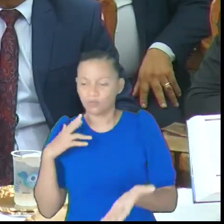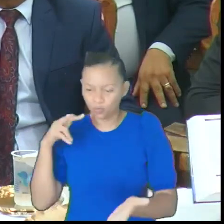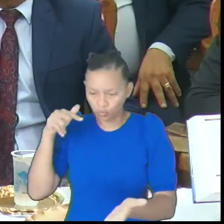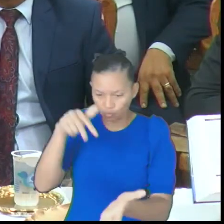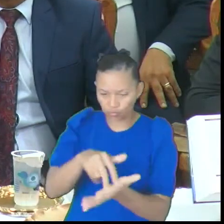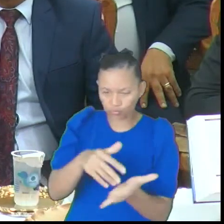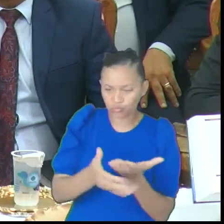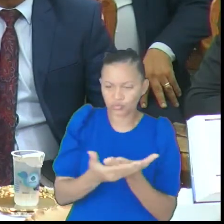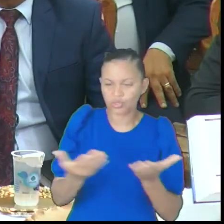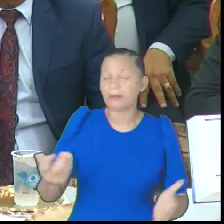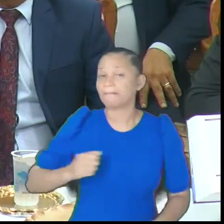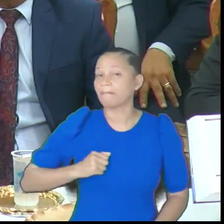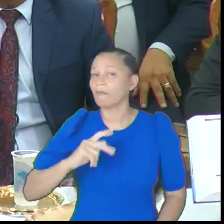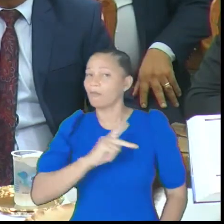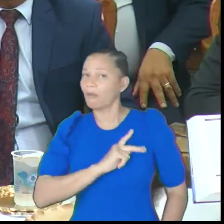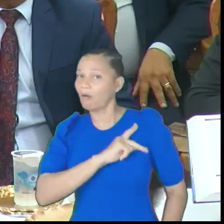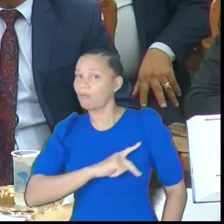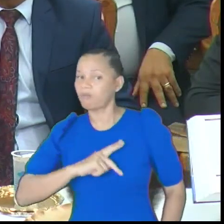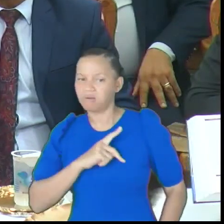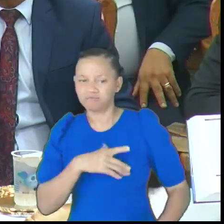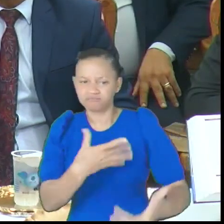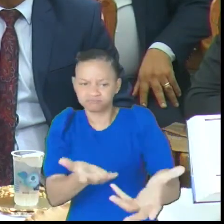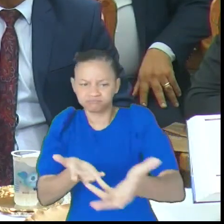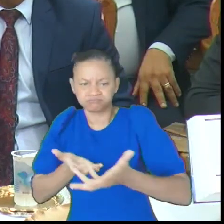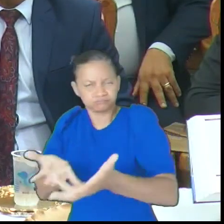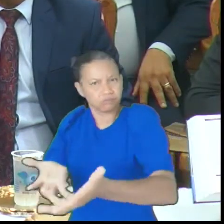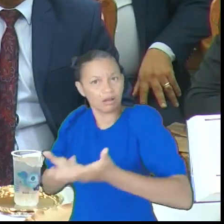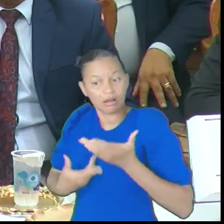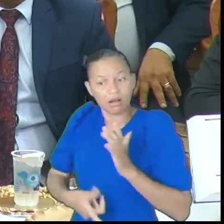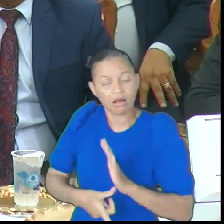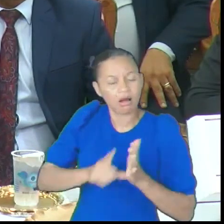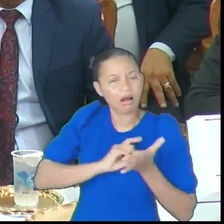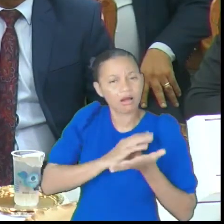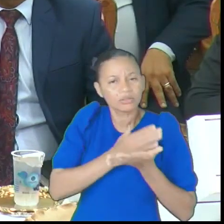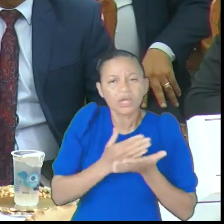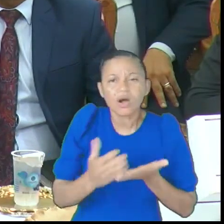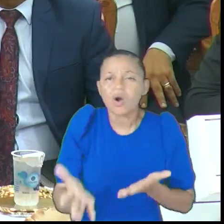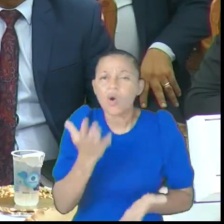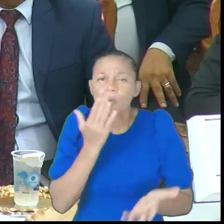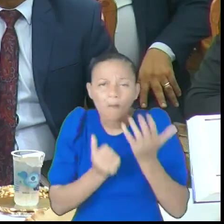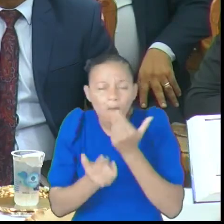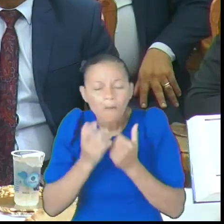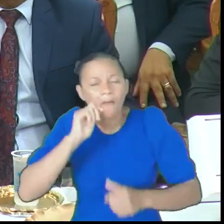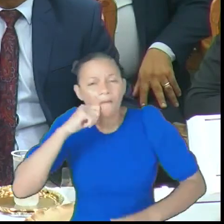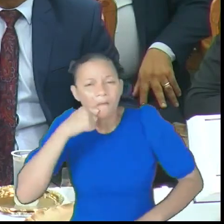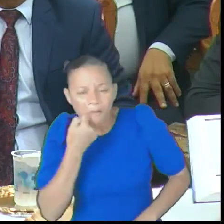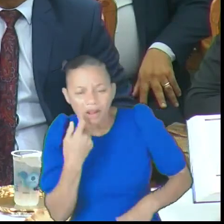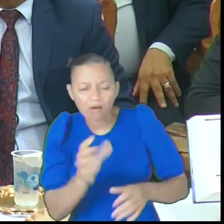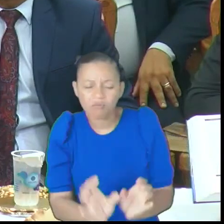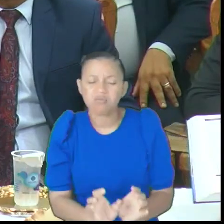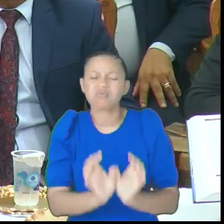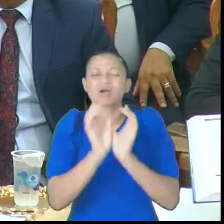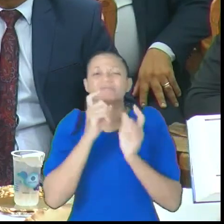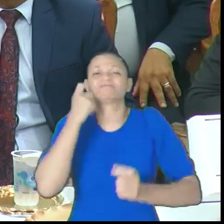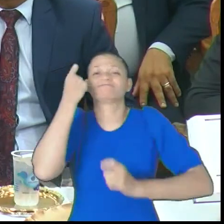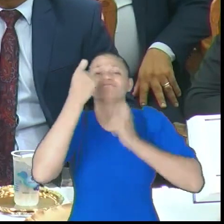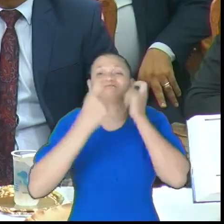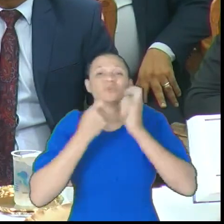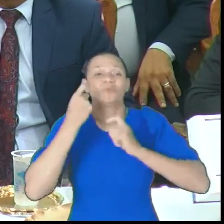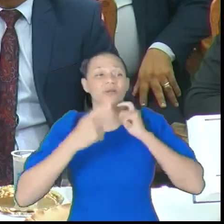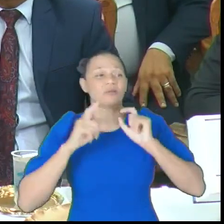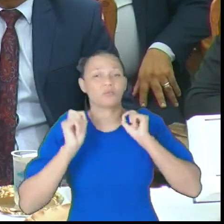noite dizer que o apóstolo Paulo nos convida, antes de comer do pão e antes de tomar do cálice, se importar com